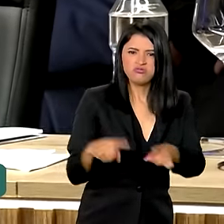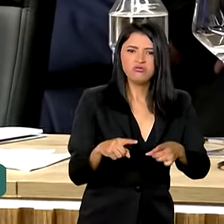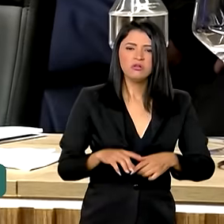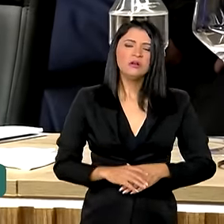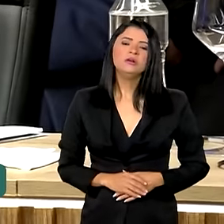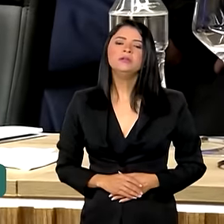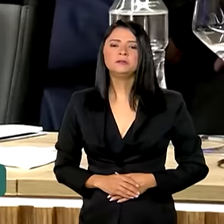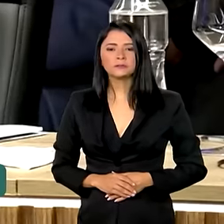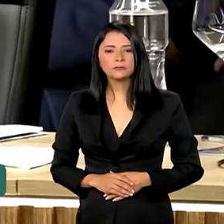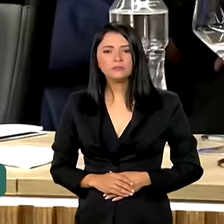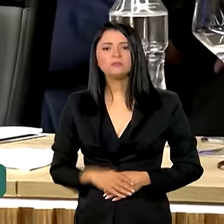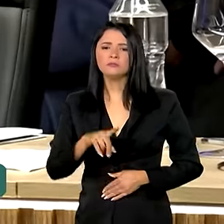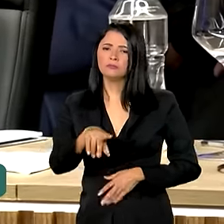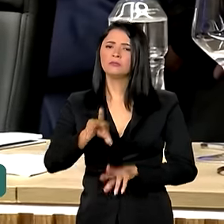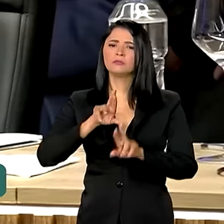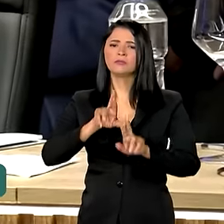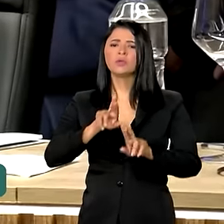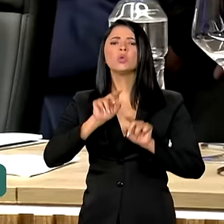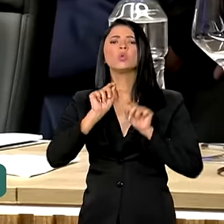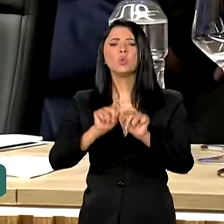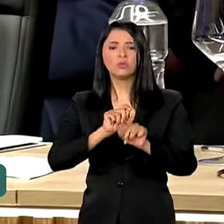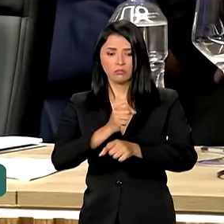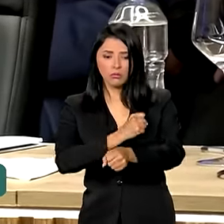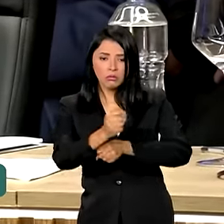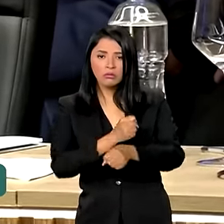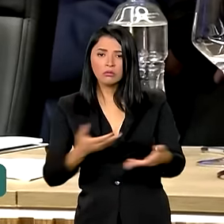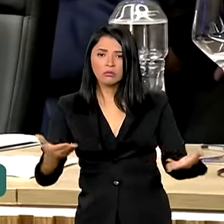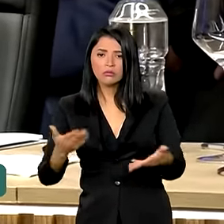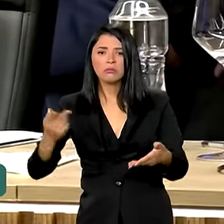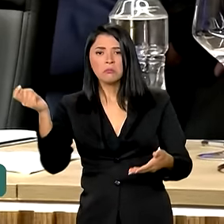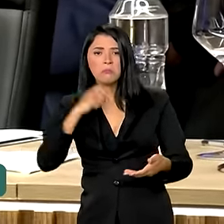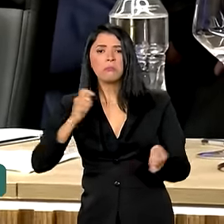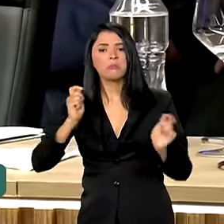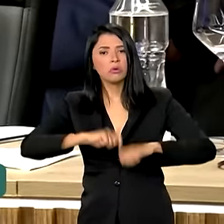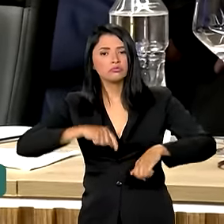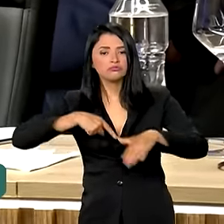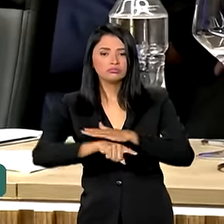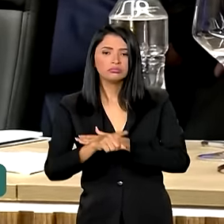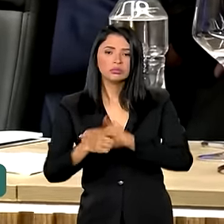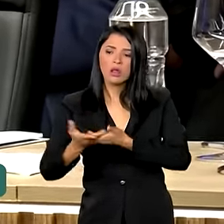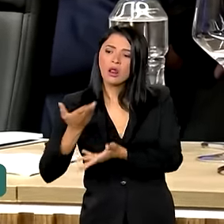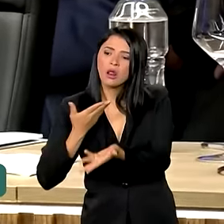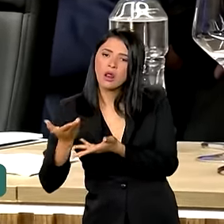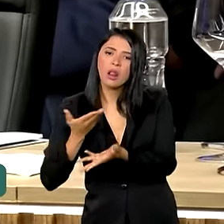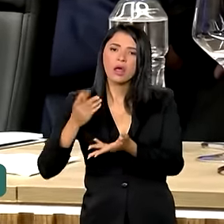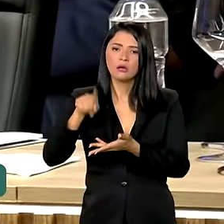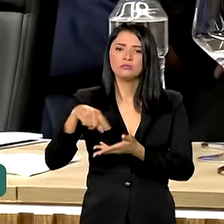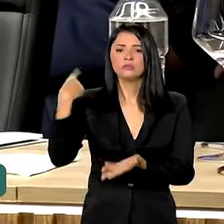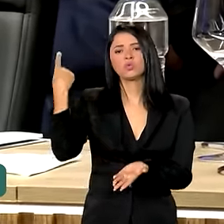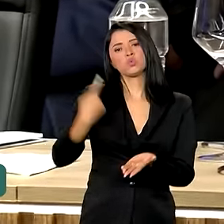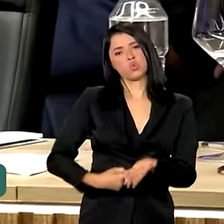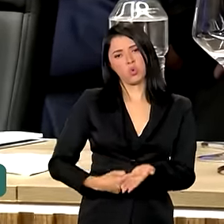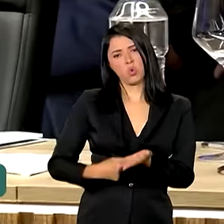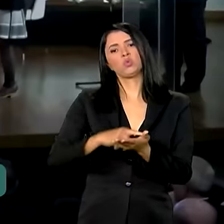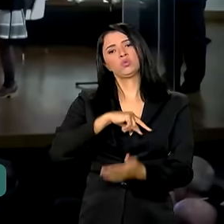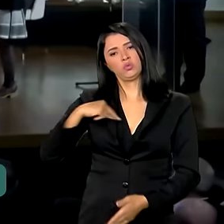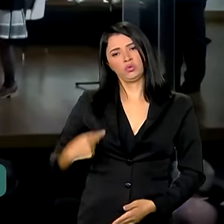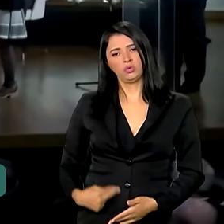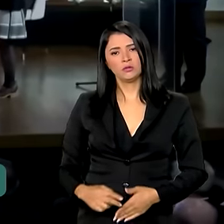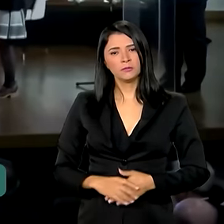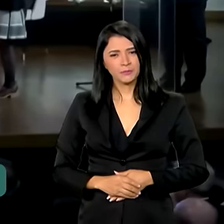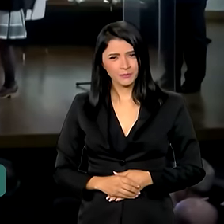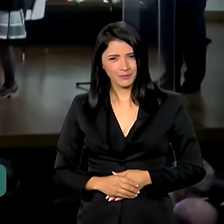irracional. Espero que neste ano possamos aprofundar o diálogo sob um acordo abrangente com a China.